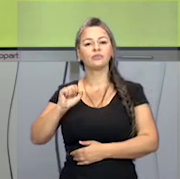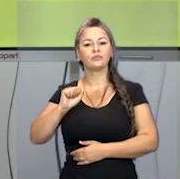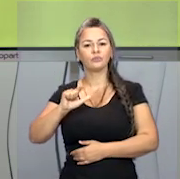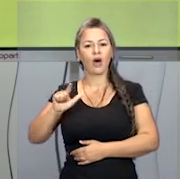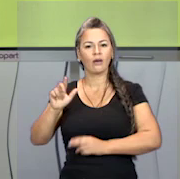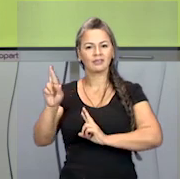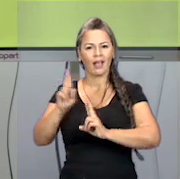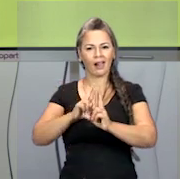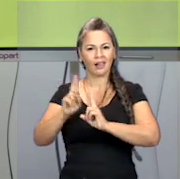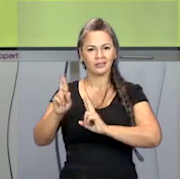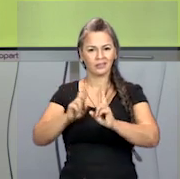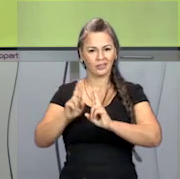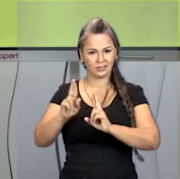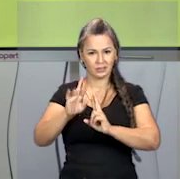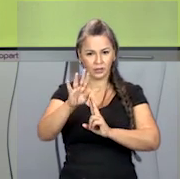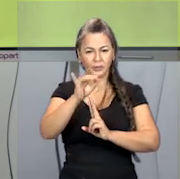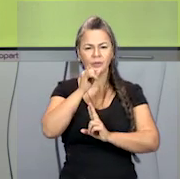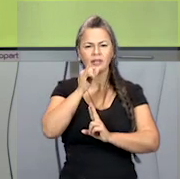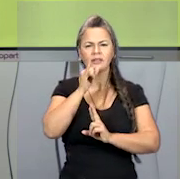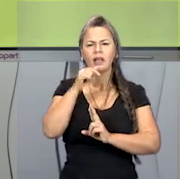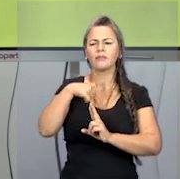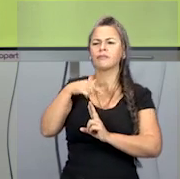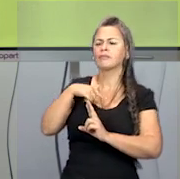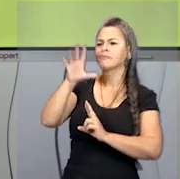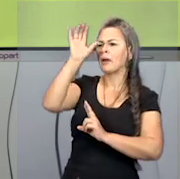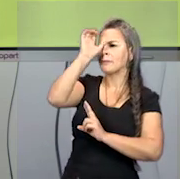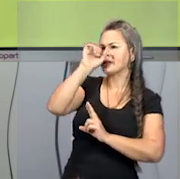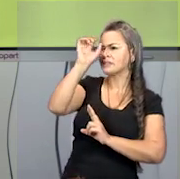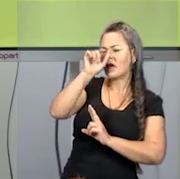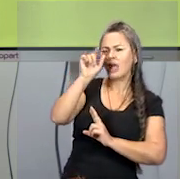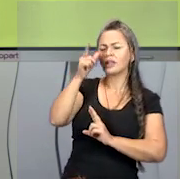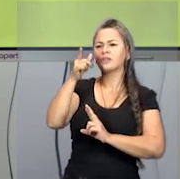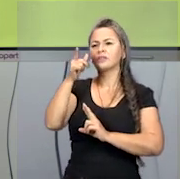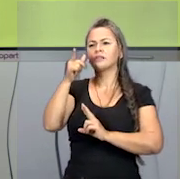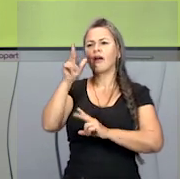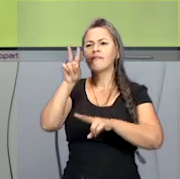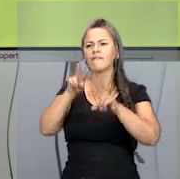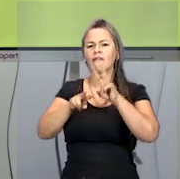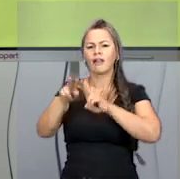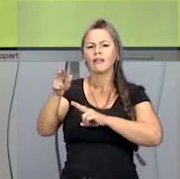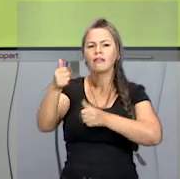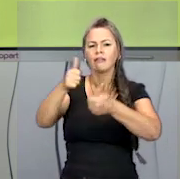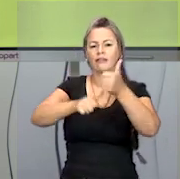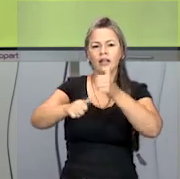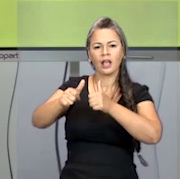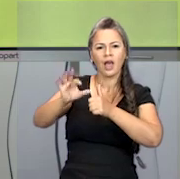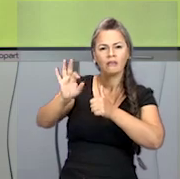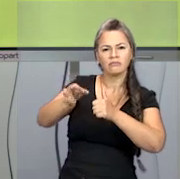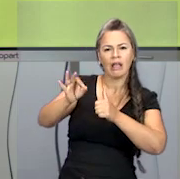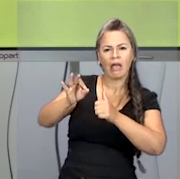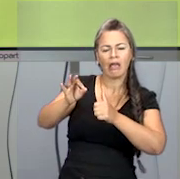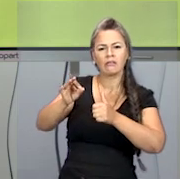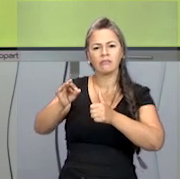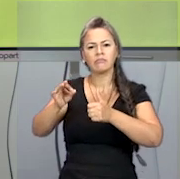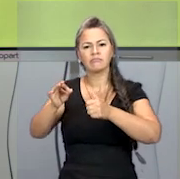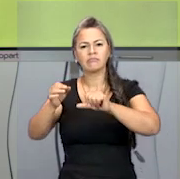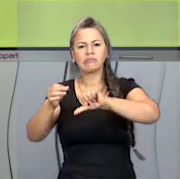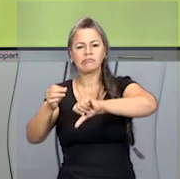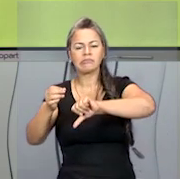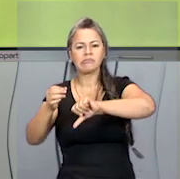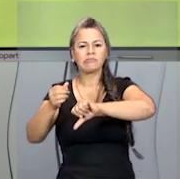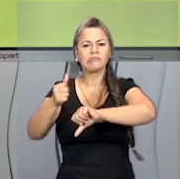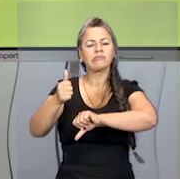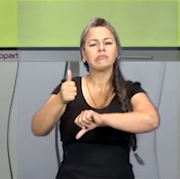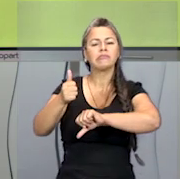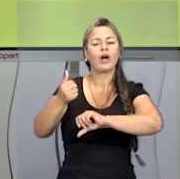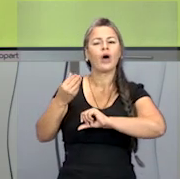está aprendendo ali, o que ela está absorvendo como o que é correto, o que é errado, e como ela vai lidar com as situações que ela